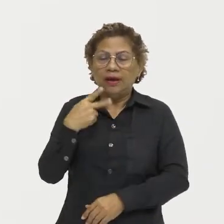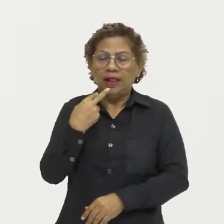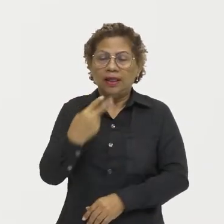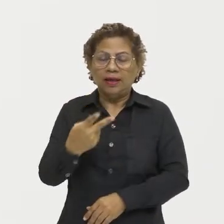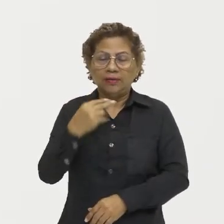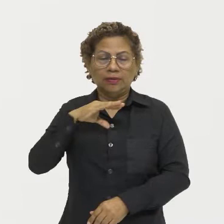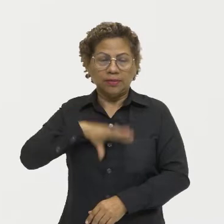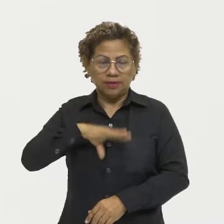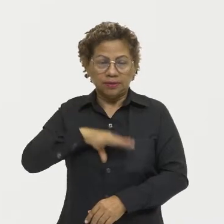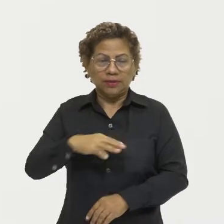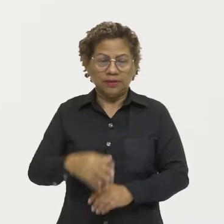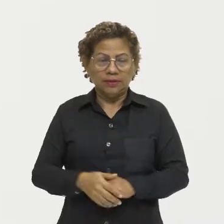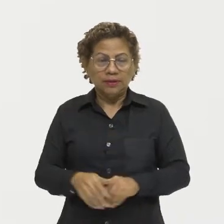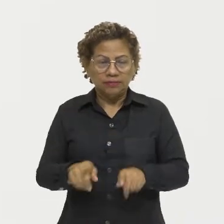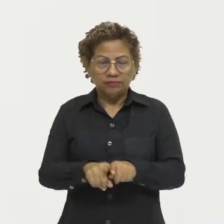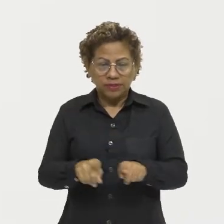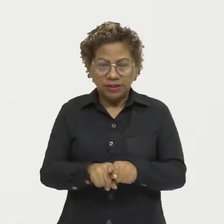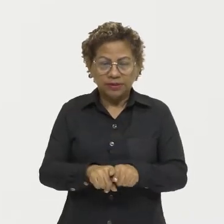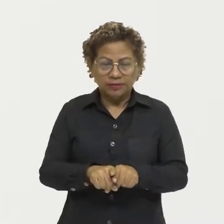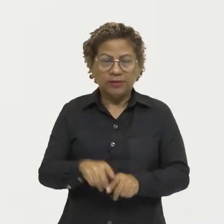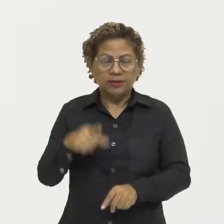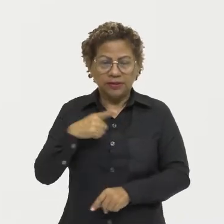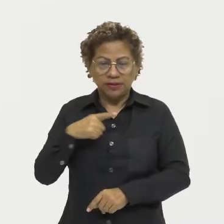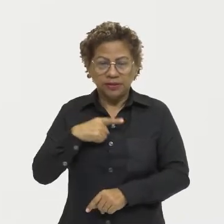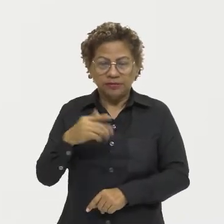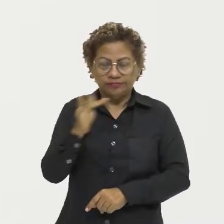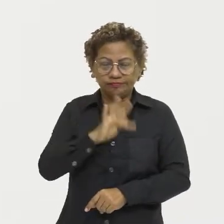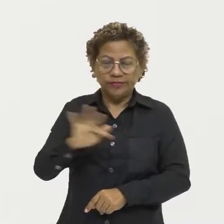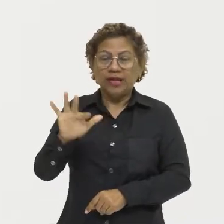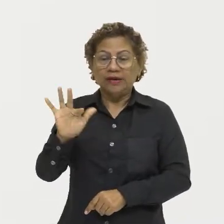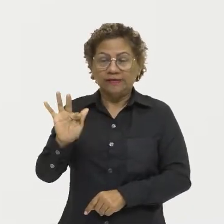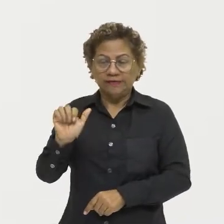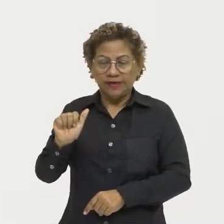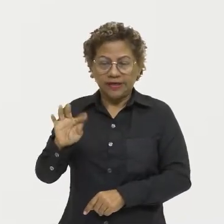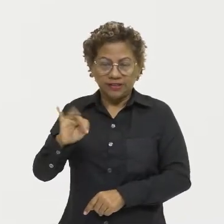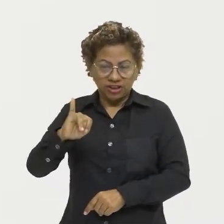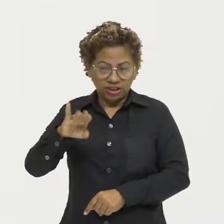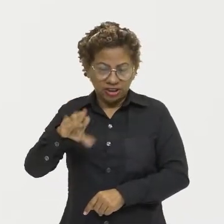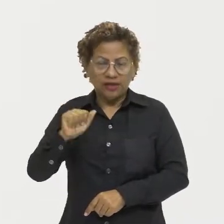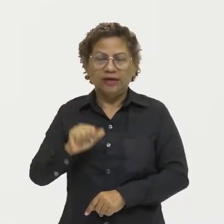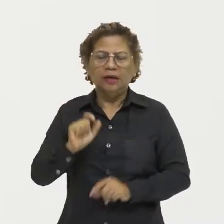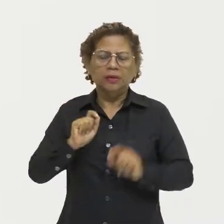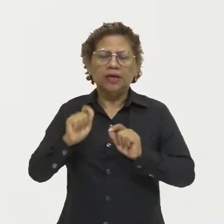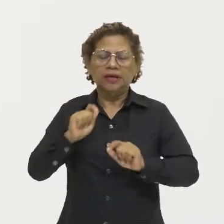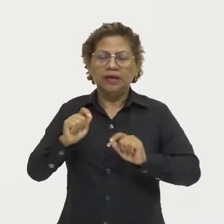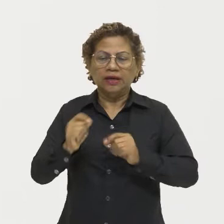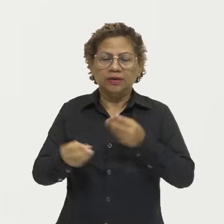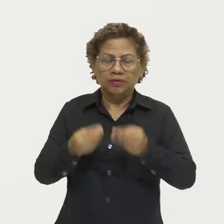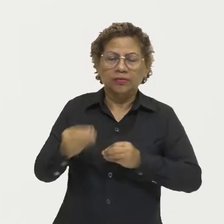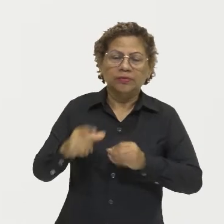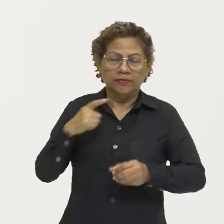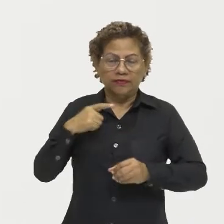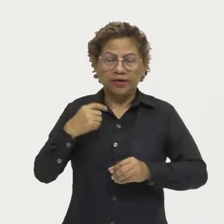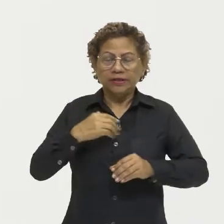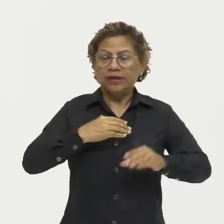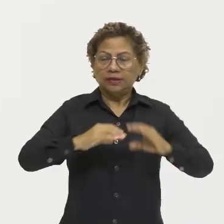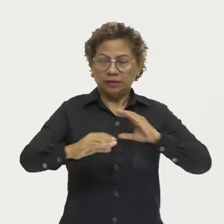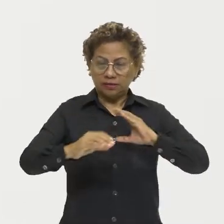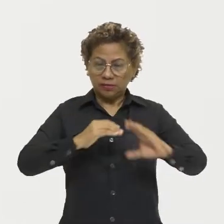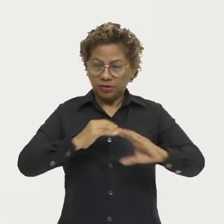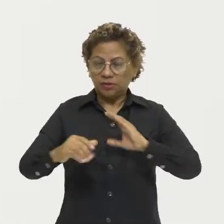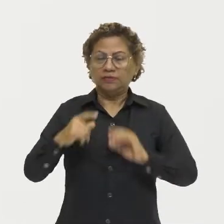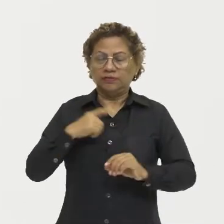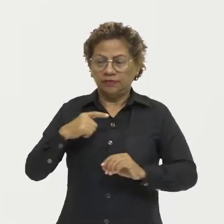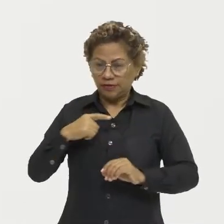estar relacionado aí ao canal, com foco no canal, né? Esse canal de comunicação, que vai acontecer